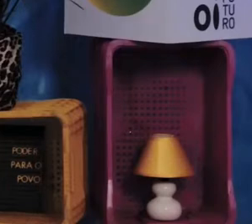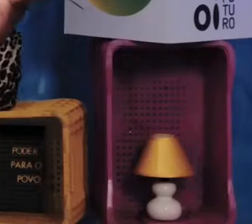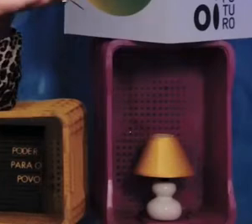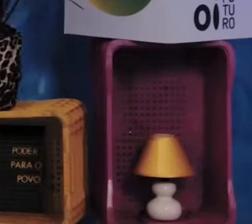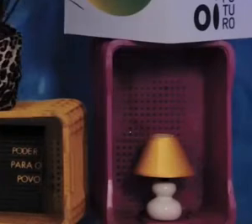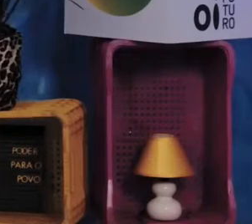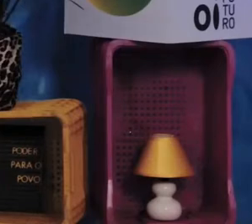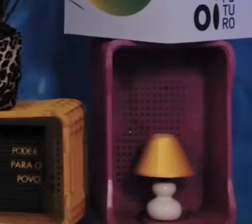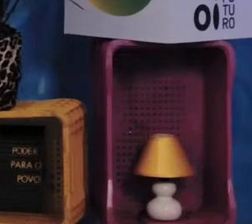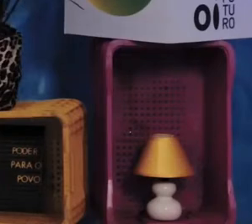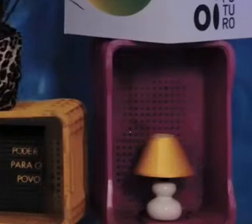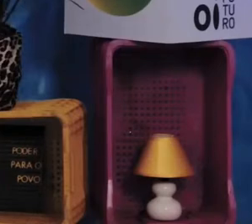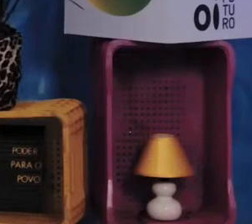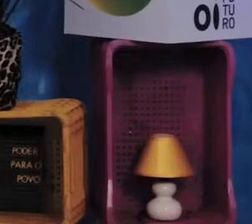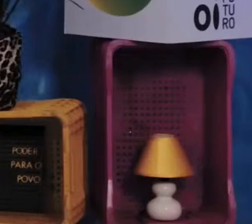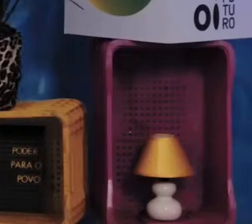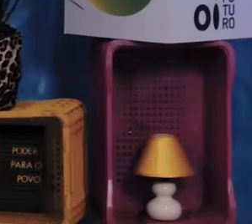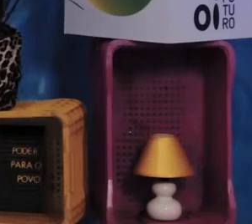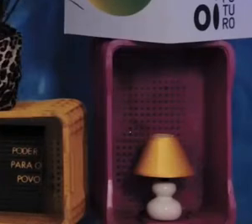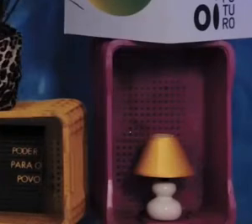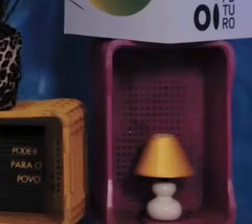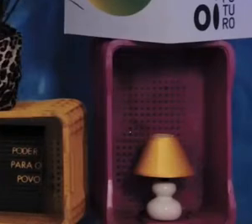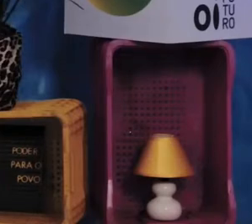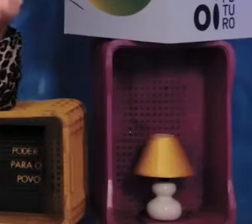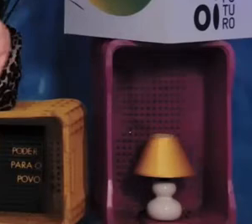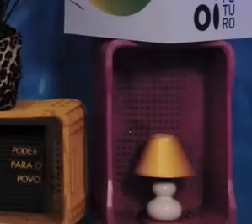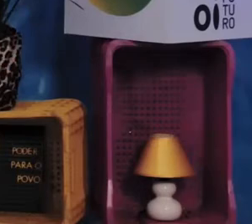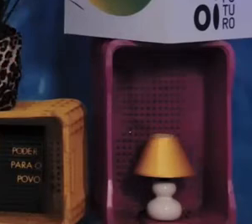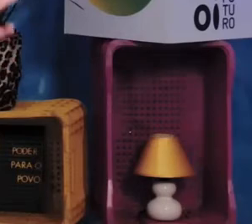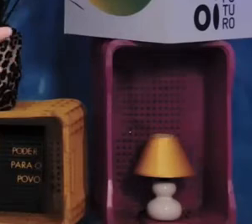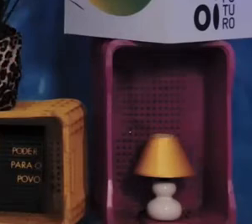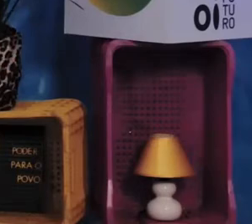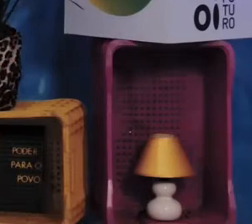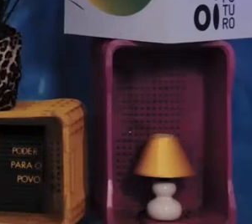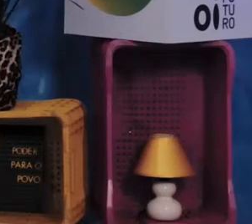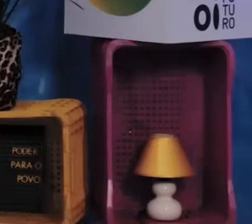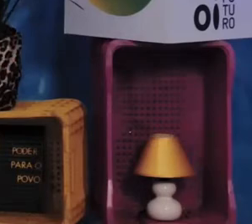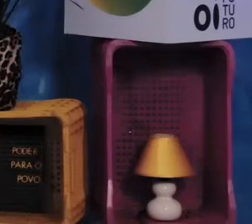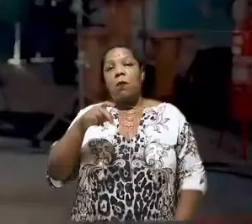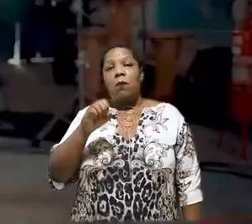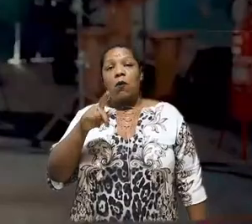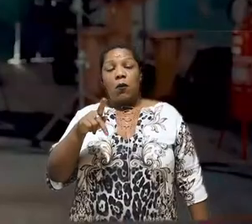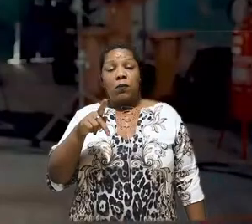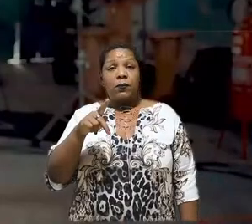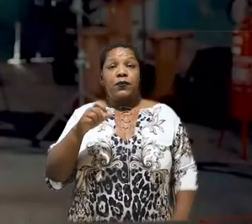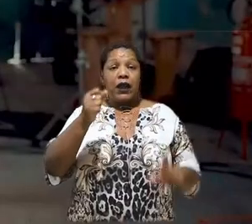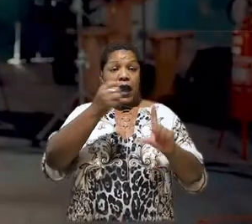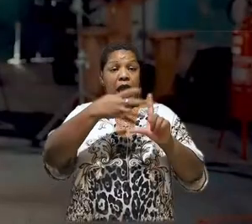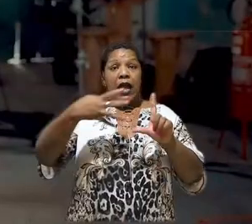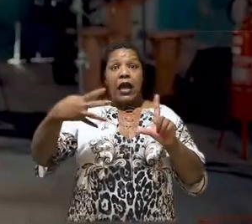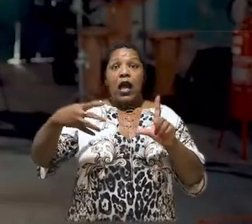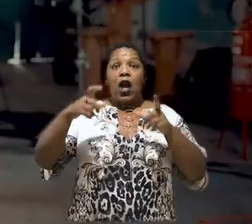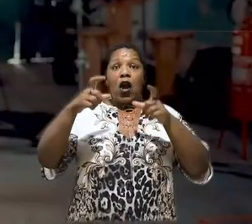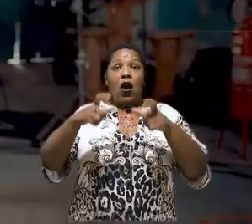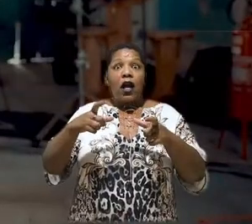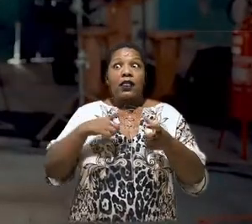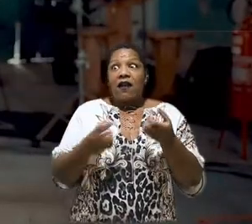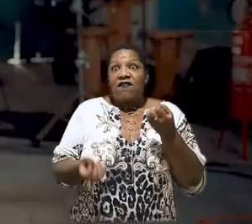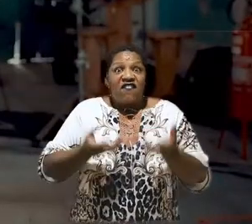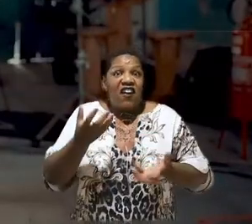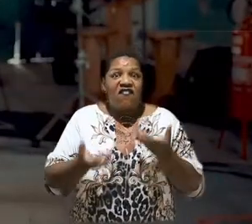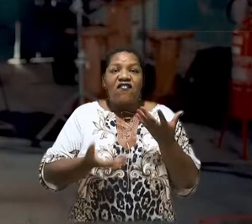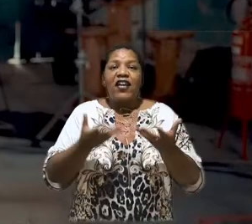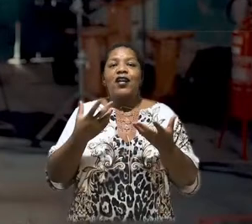assinale bebê seu local você pode comentar um pouquinho para gente sobre esse movimento e tal mas ele GBT local está